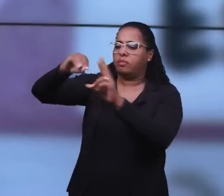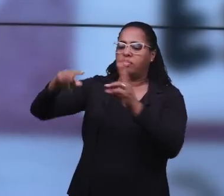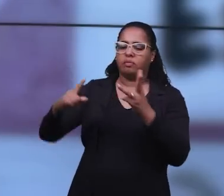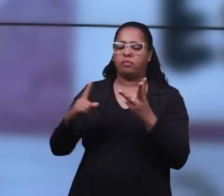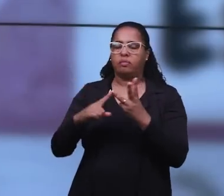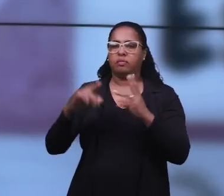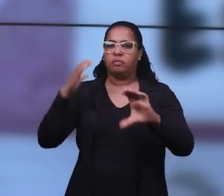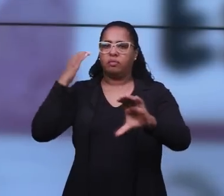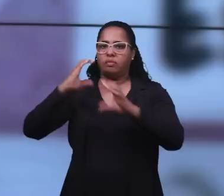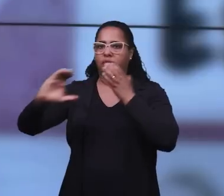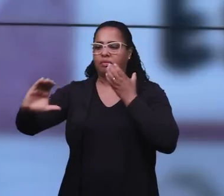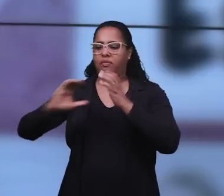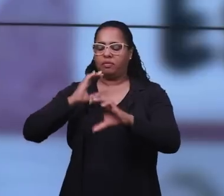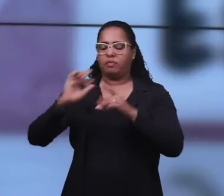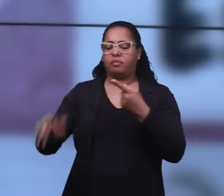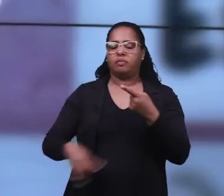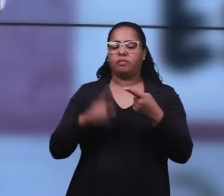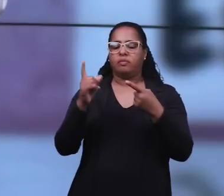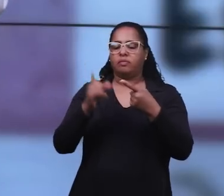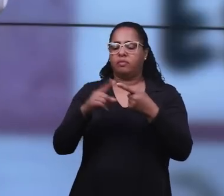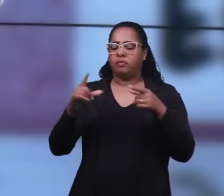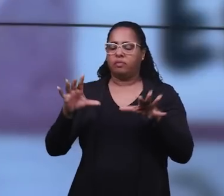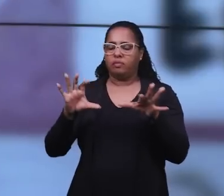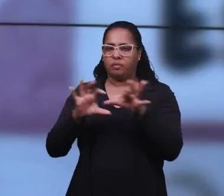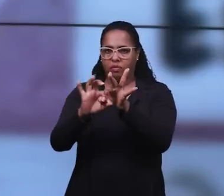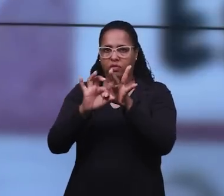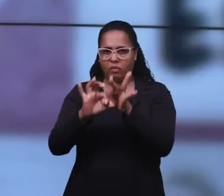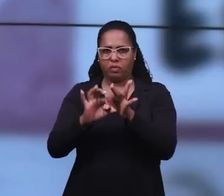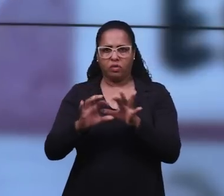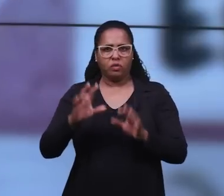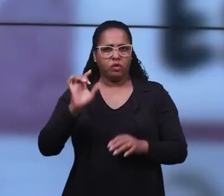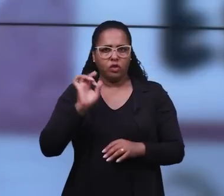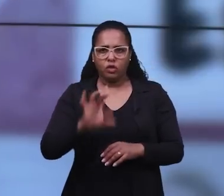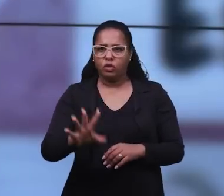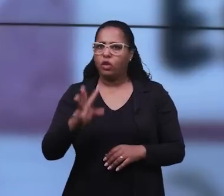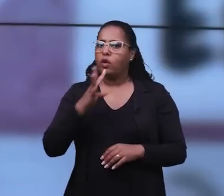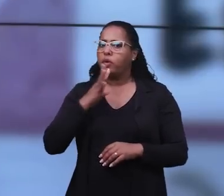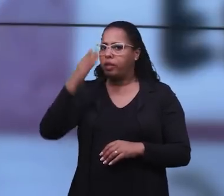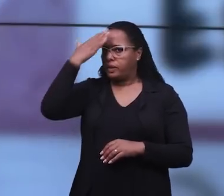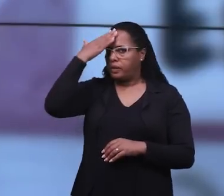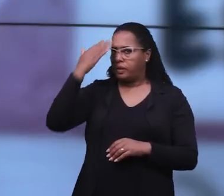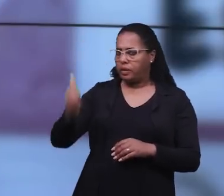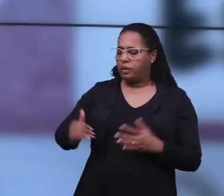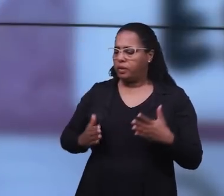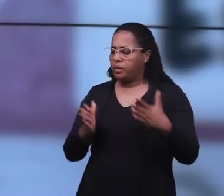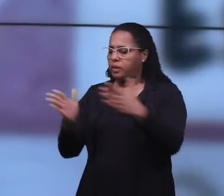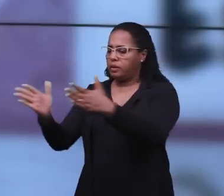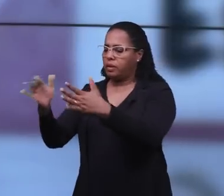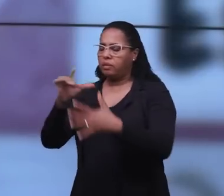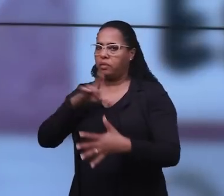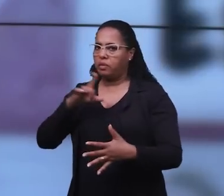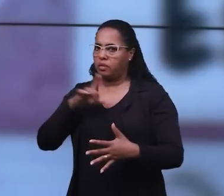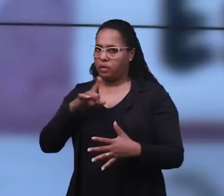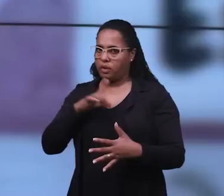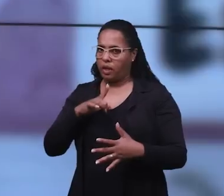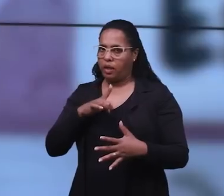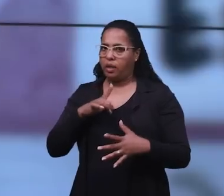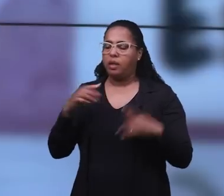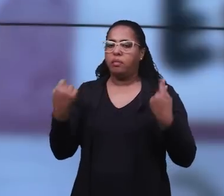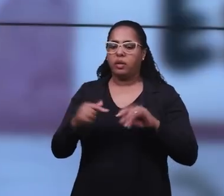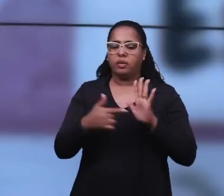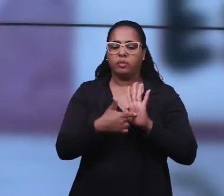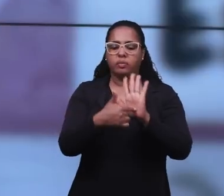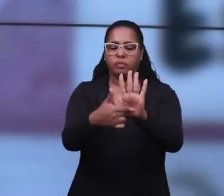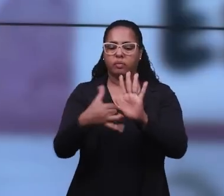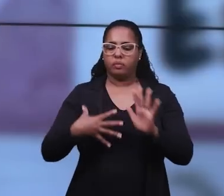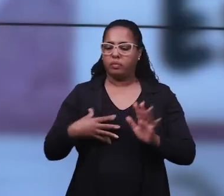e comunicação. Comunhão. Não basta conhecer, saber que o caminho existe. Mostre